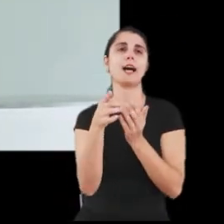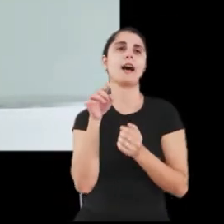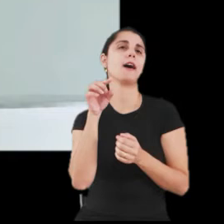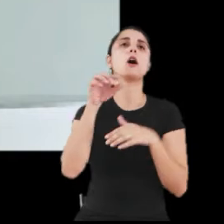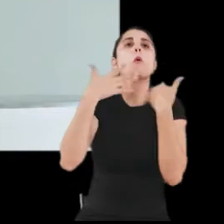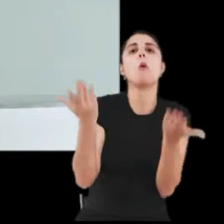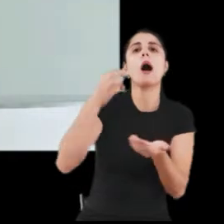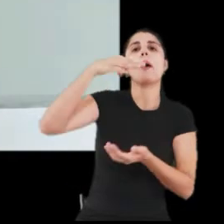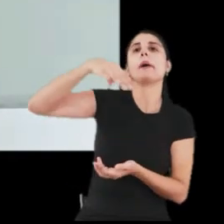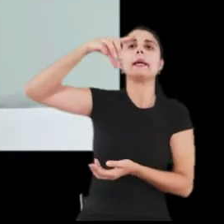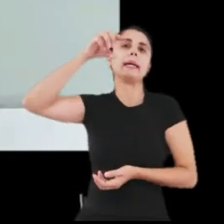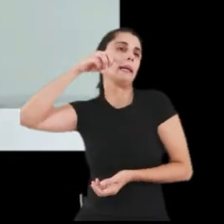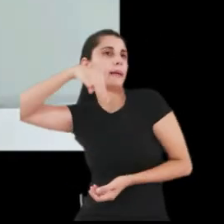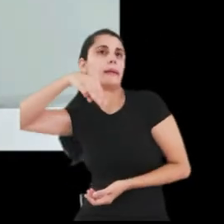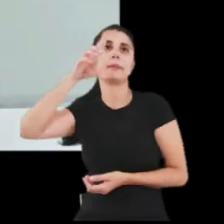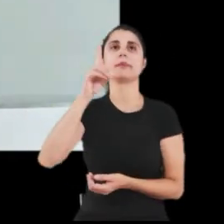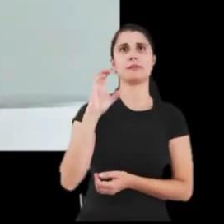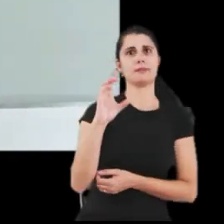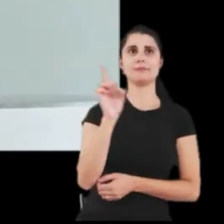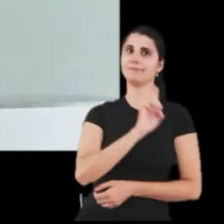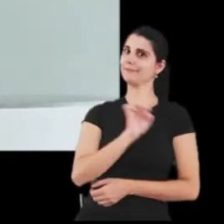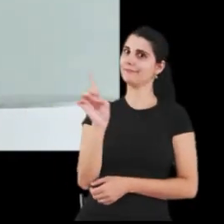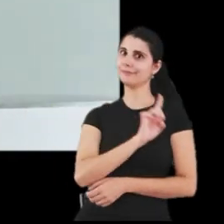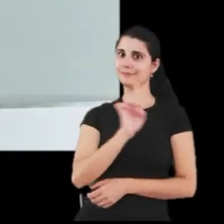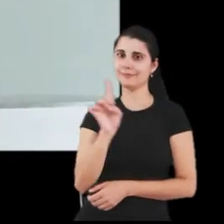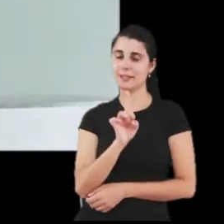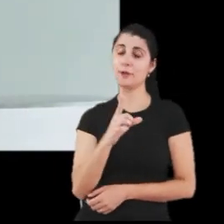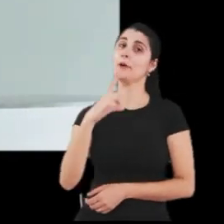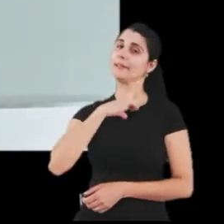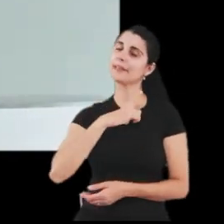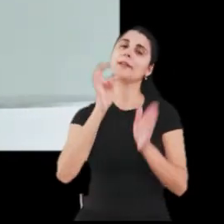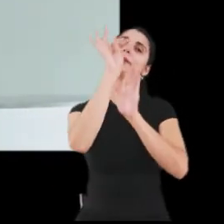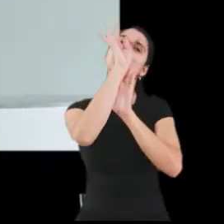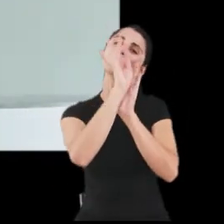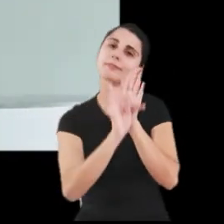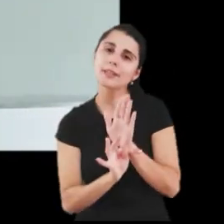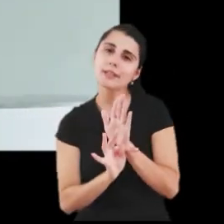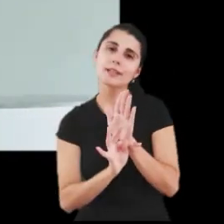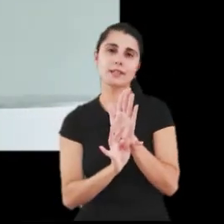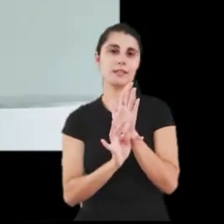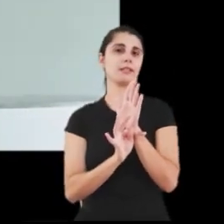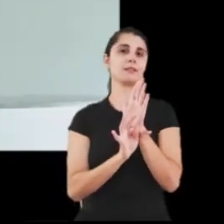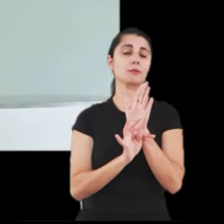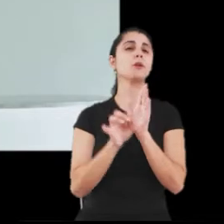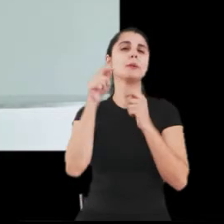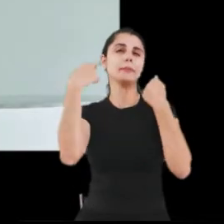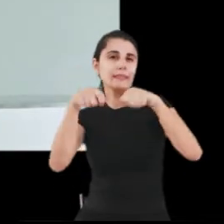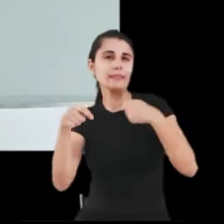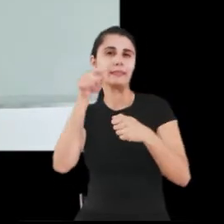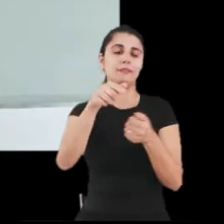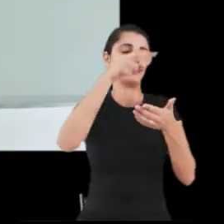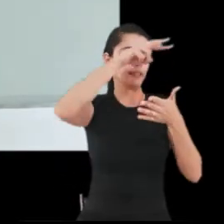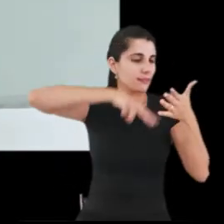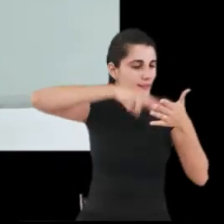de 60 e 72. Não vai ser assim. Lá você vai ter um texto, a chamada situação-problema. Você vai ter que ler o